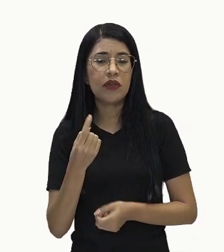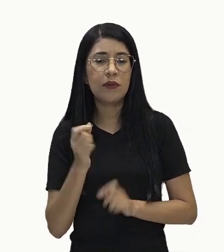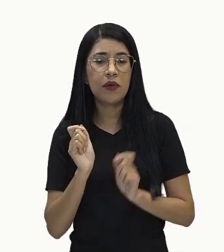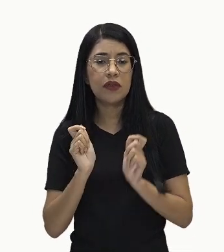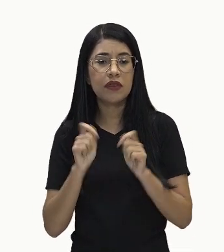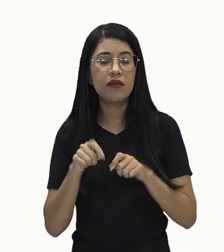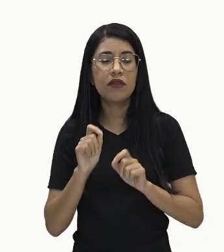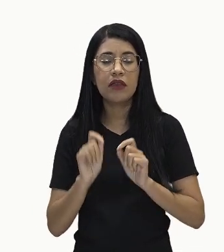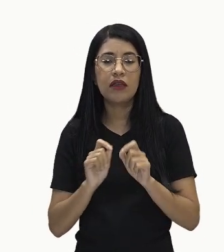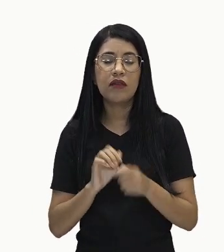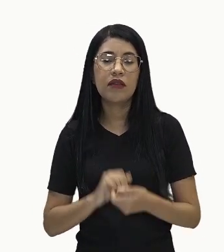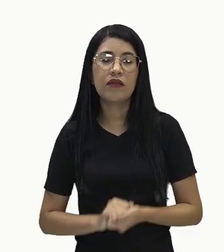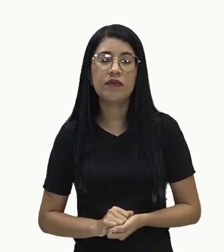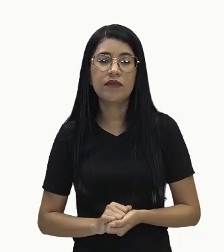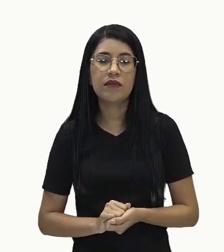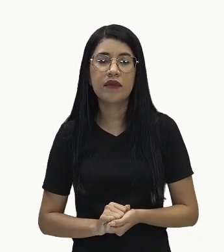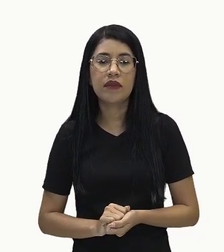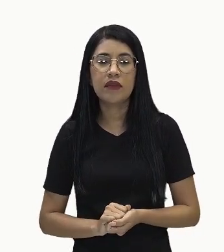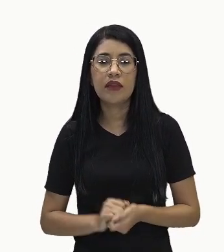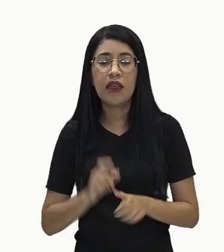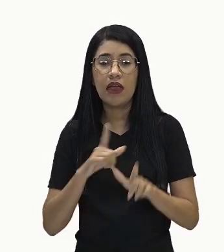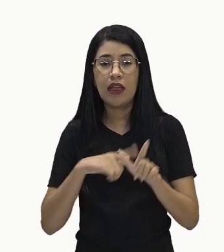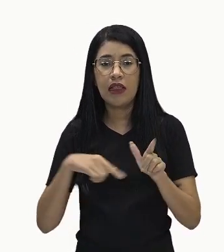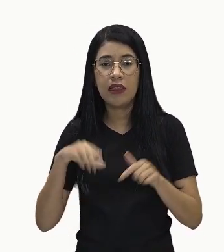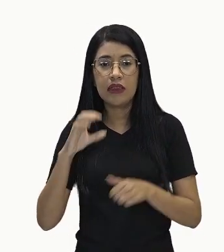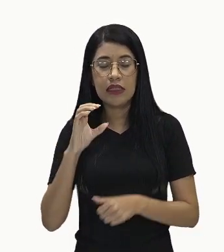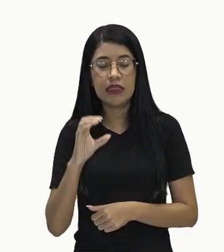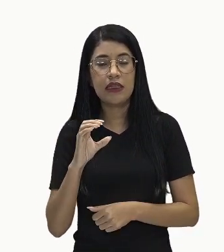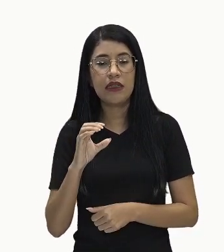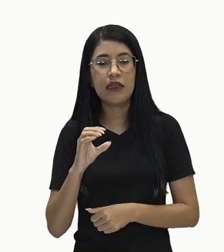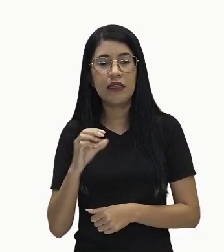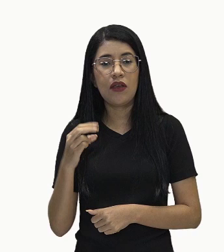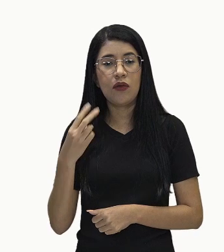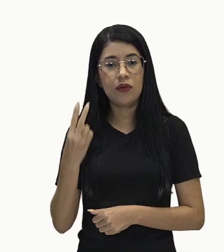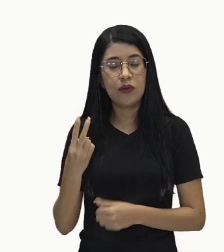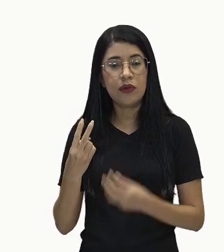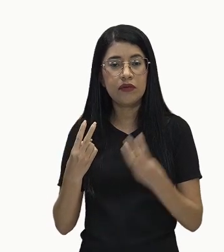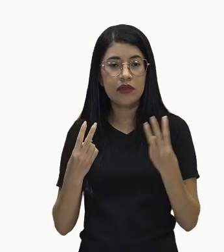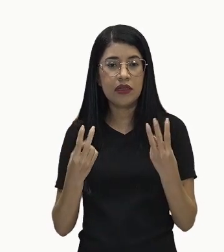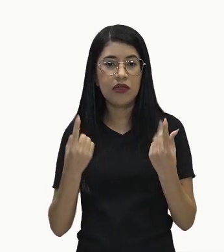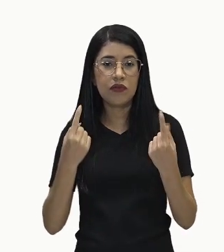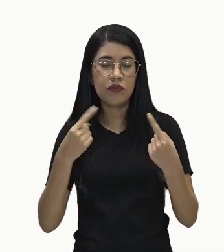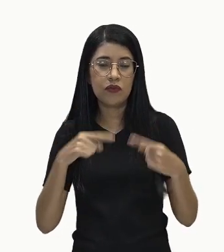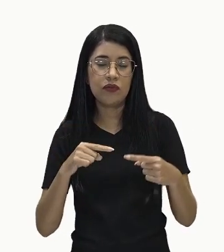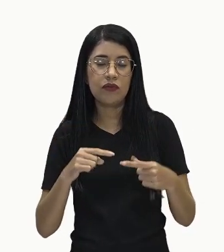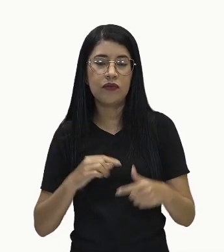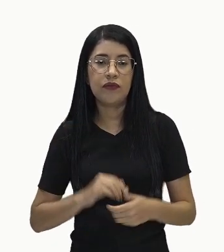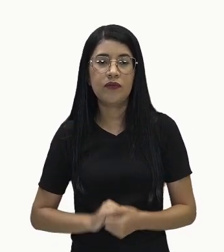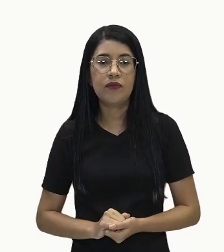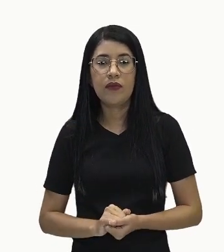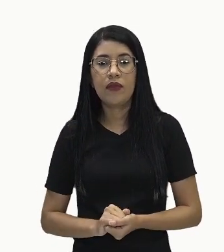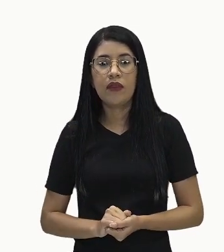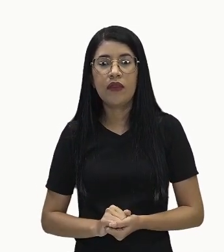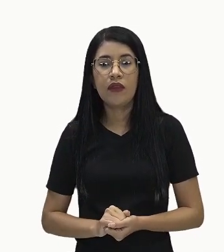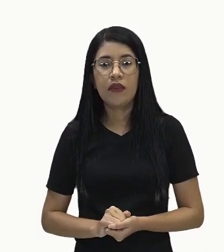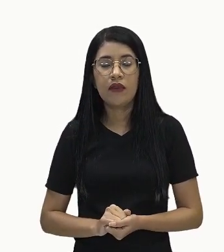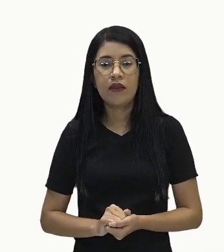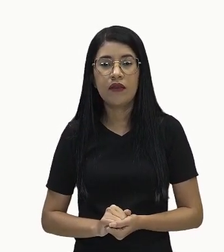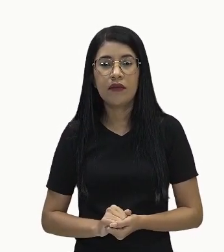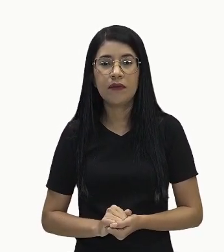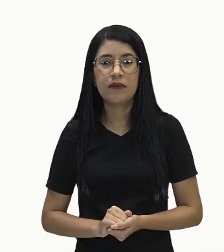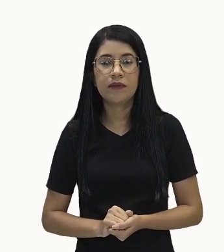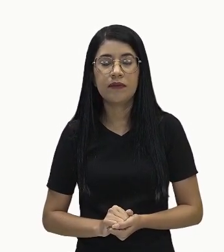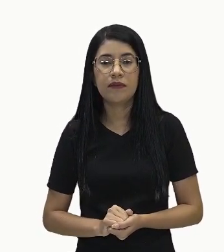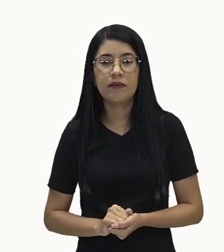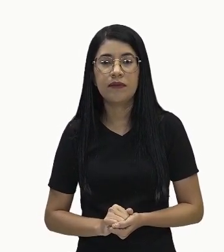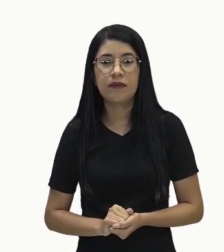responder a questão. Não tem mais o que, ó. Só tem uma combinação para a primeira luta, né? Que vai ser o quê? A letra